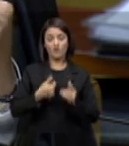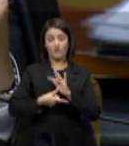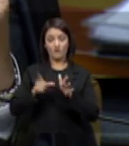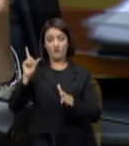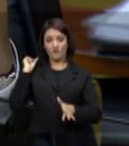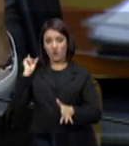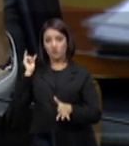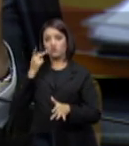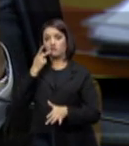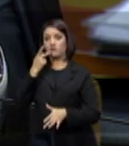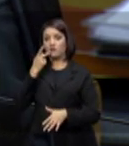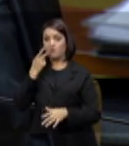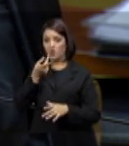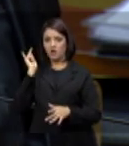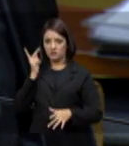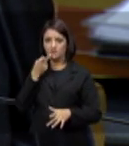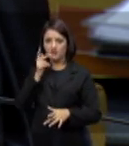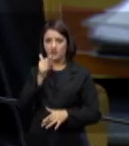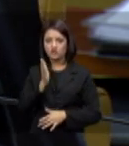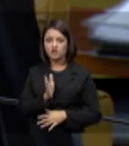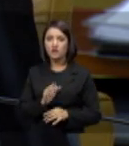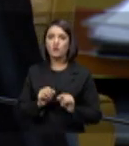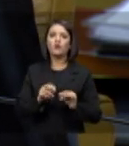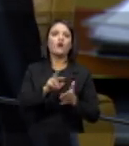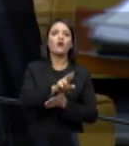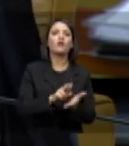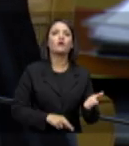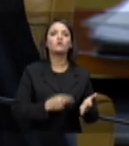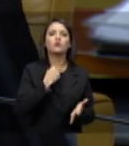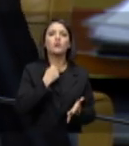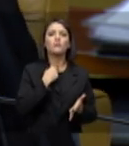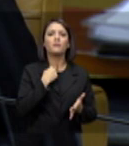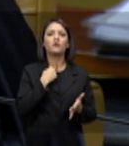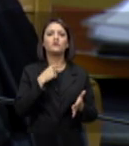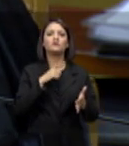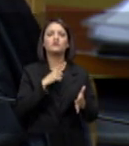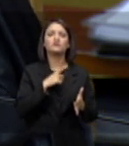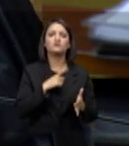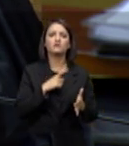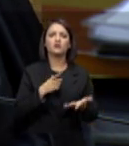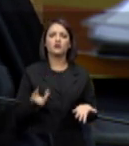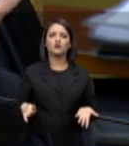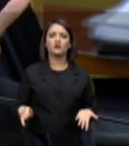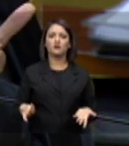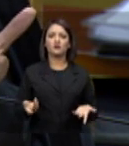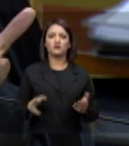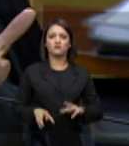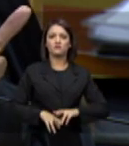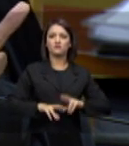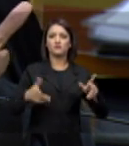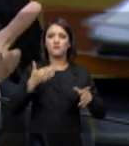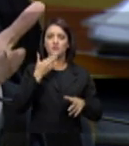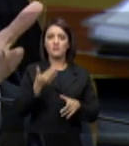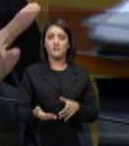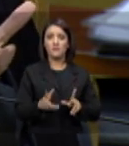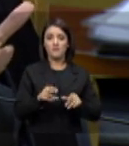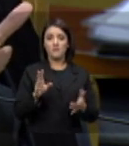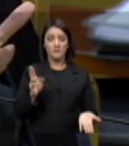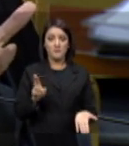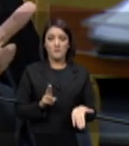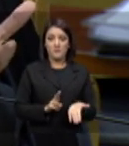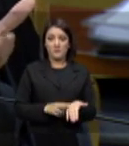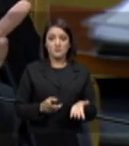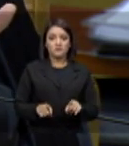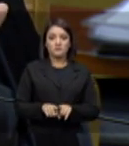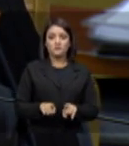não poderia o relator dar uma medida diversa em sede de cautelar como admite a